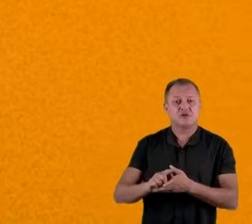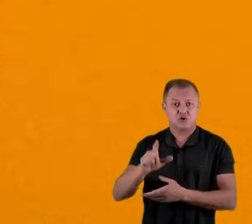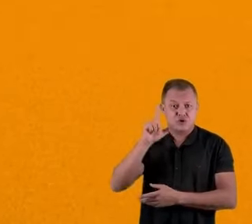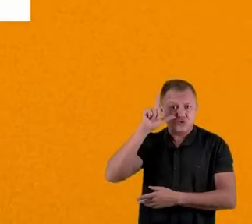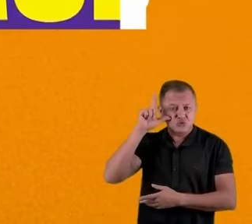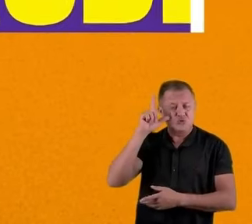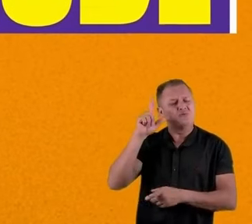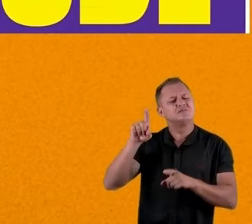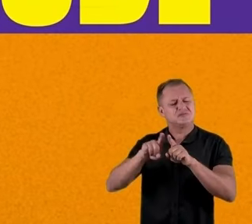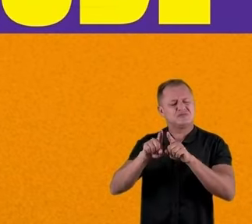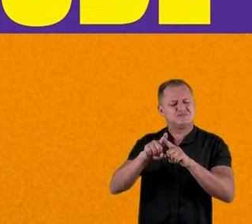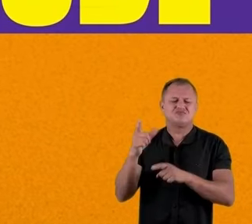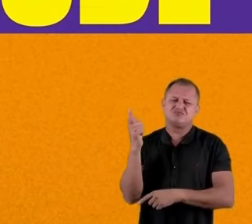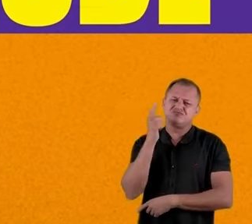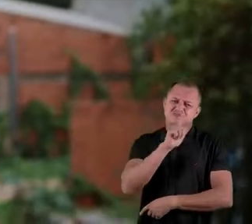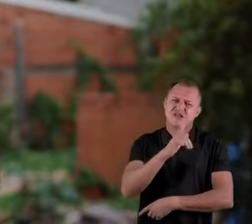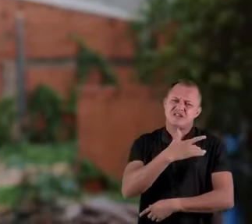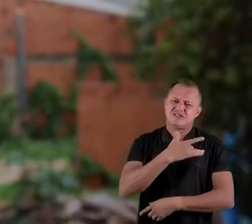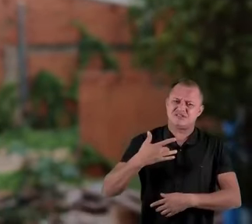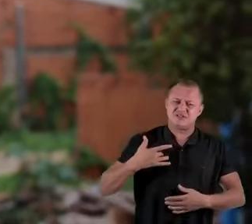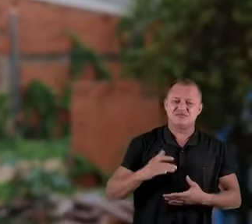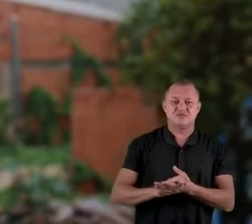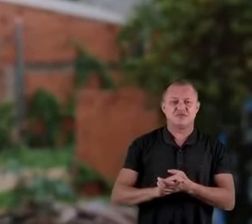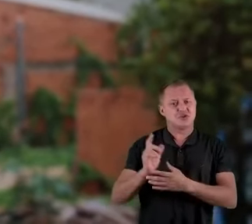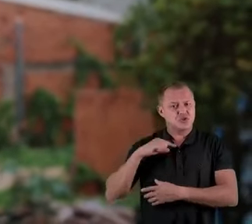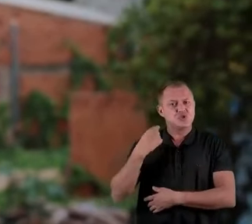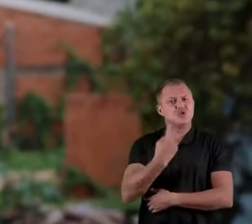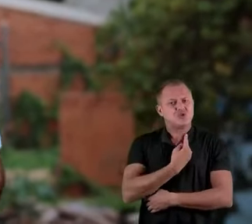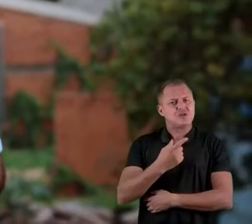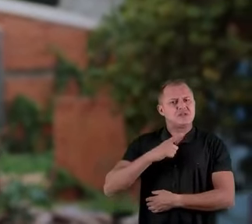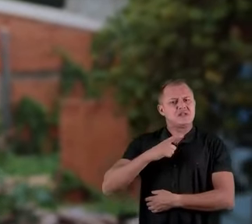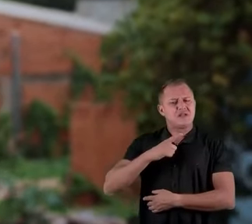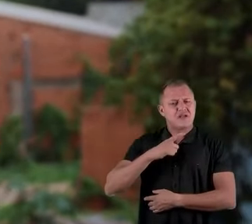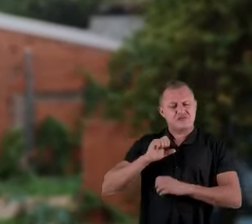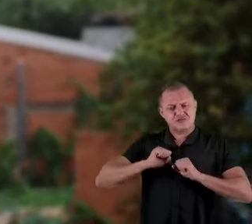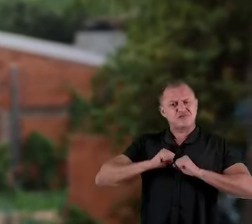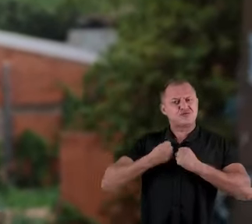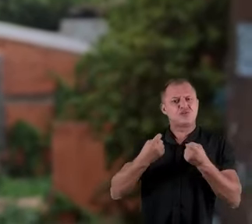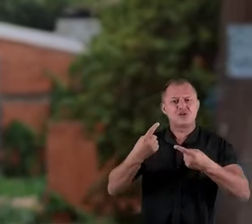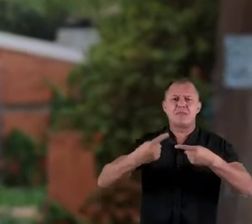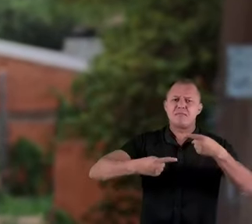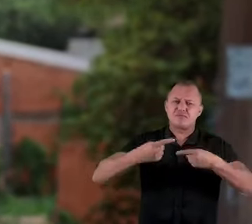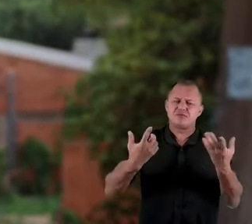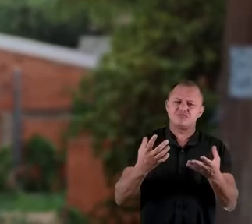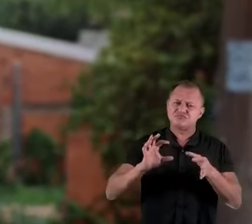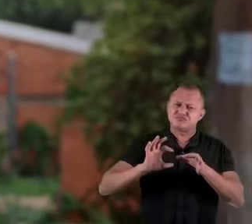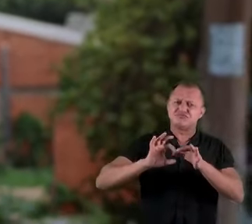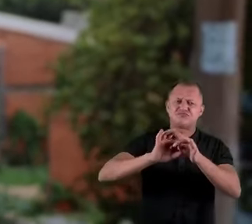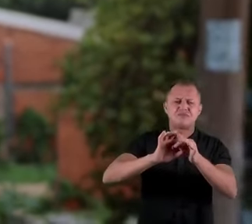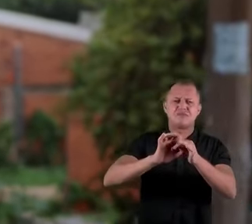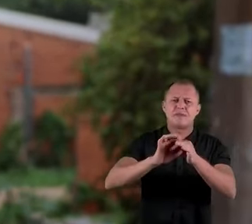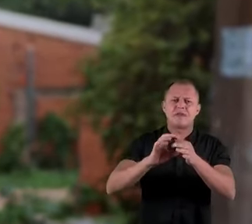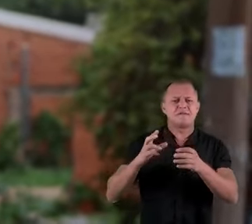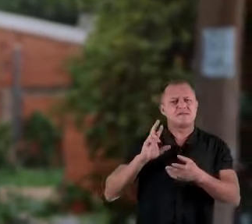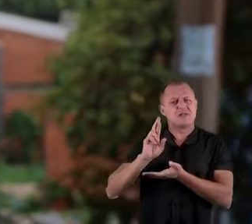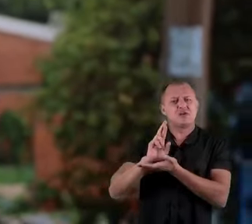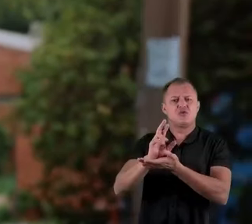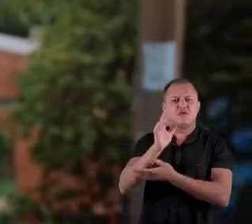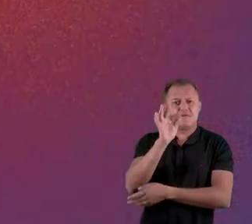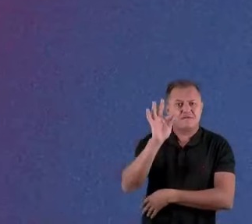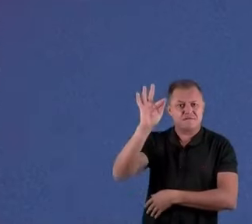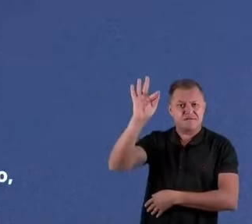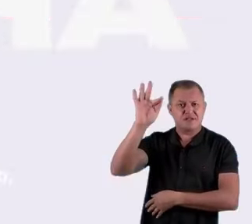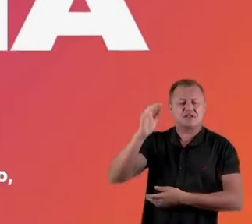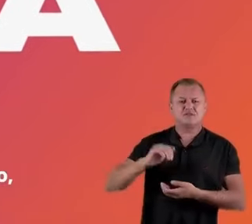Lúdio Prefeito, você ganha mais saúde. Nós vamos fazer isso porque temos a força política, a parceria e os recursos do